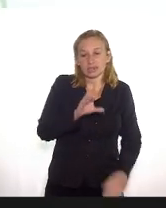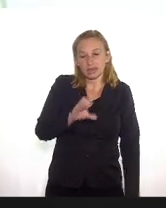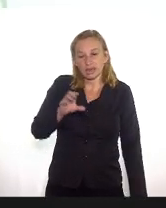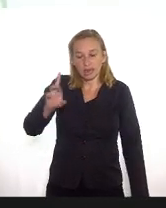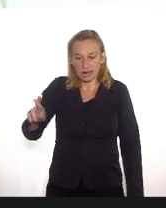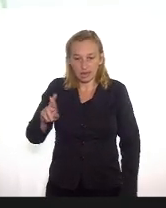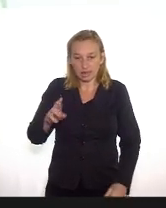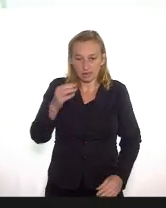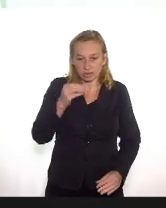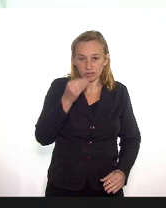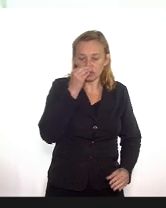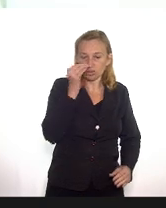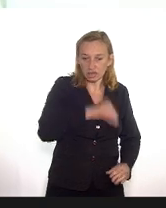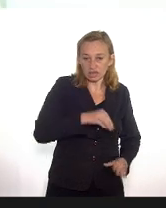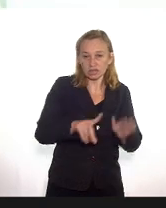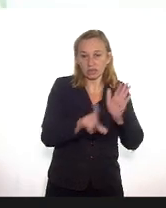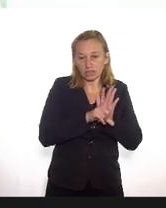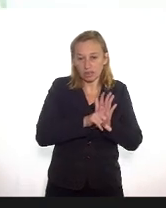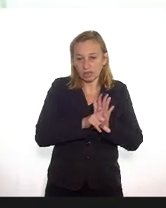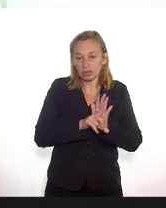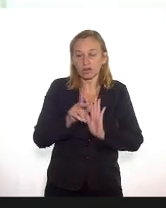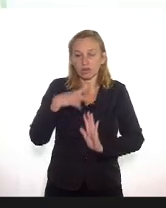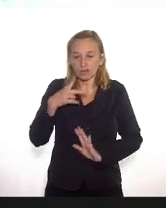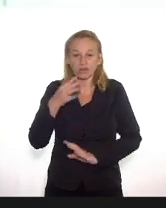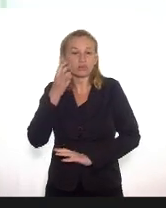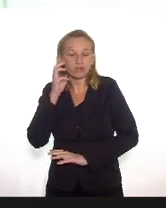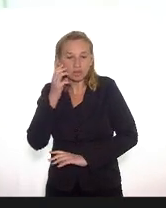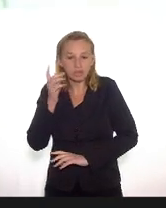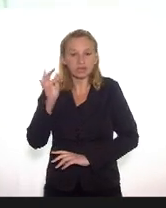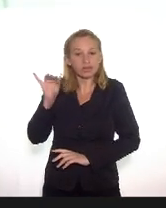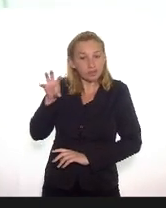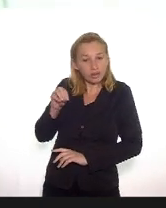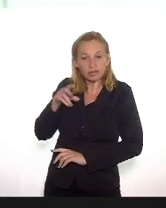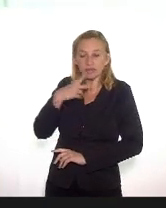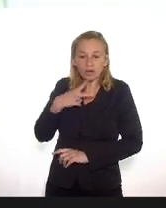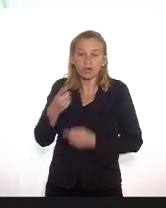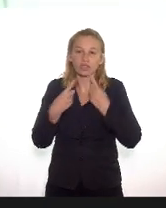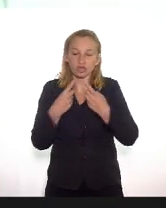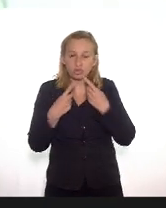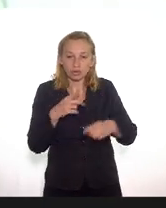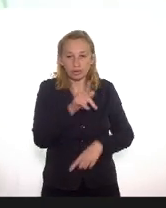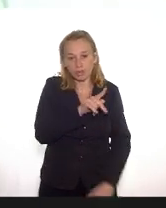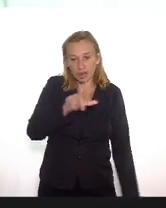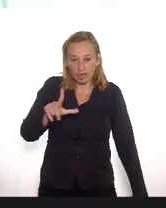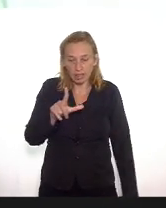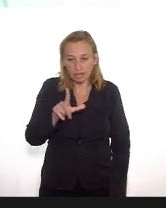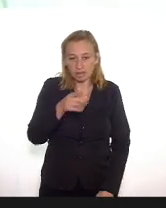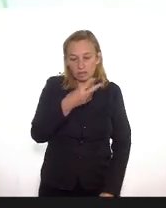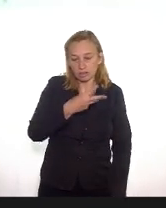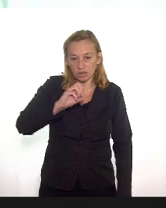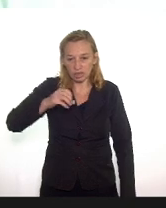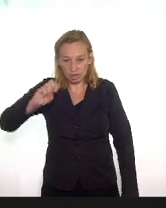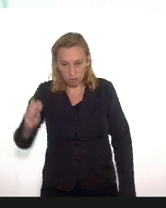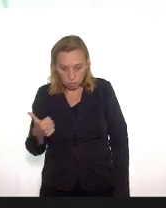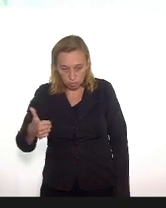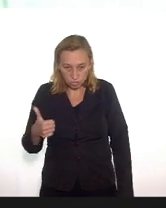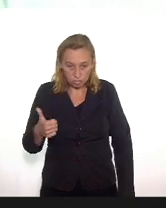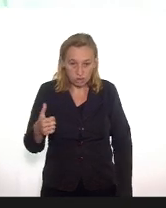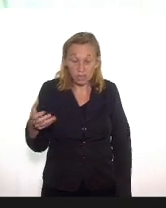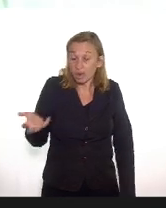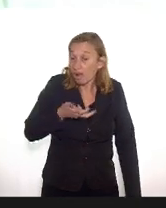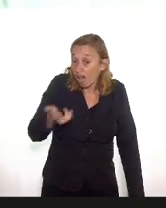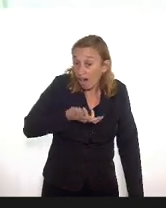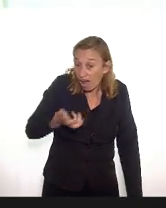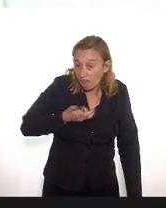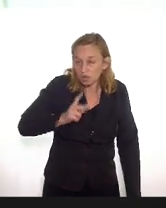lei. Eu enfatizo o que o Valdec e o Flávio falaram sobre a discussão do PL 3.501, é urgente, não é mais um tema